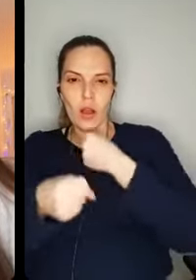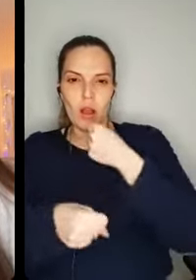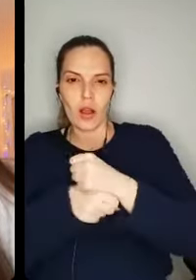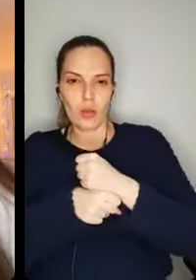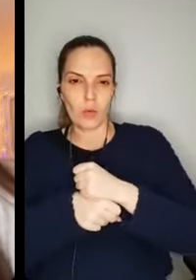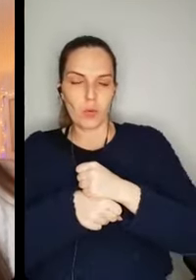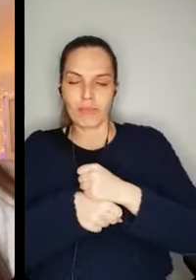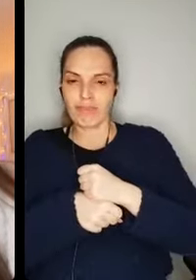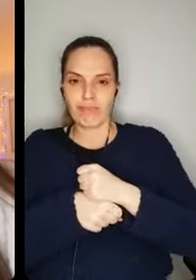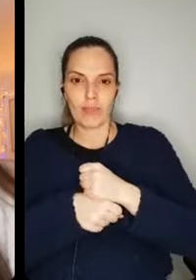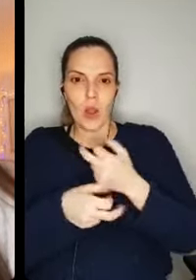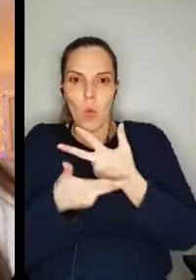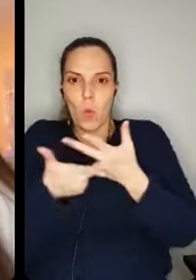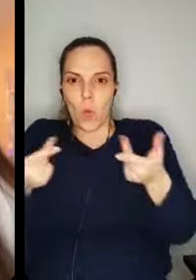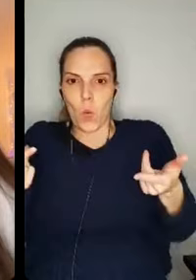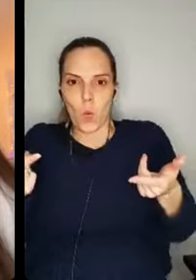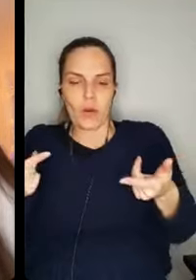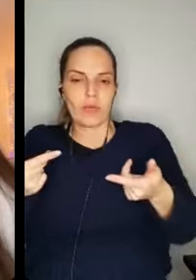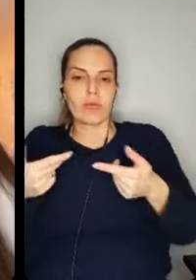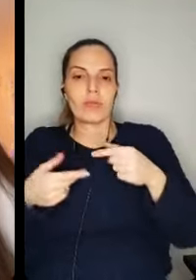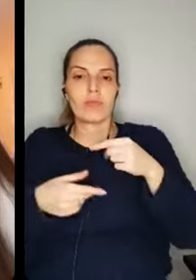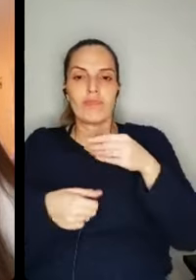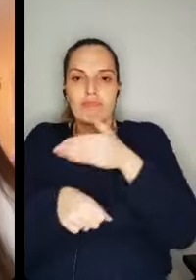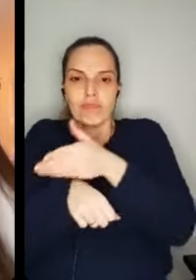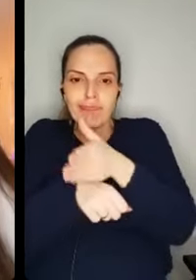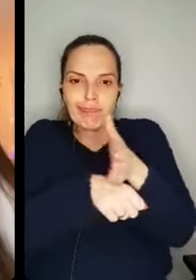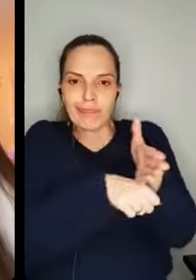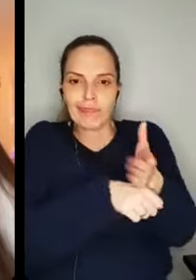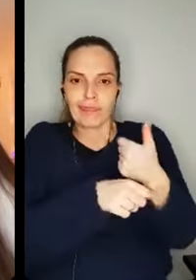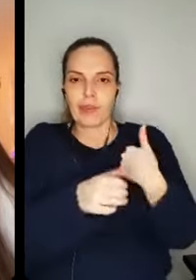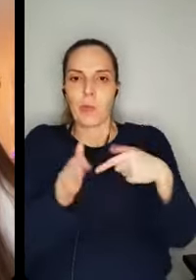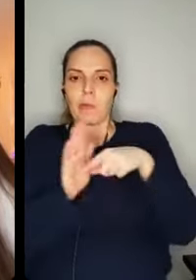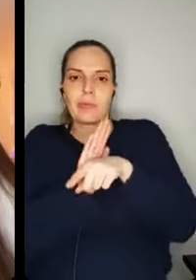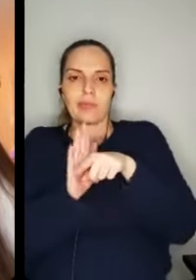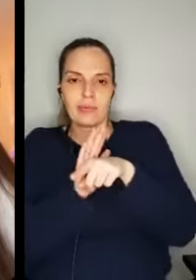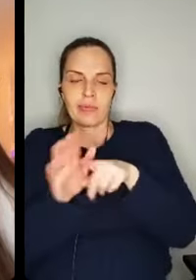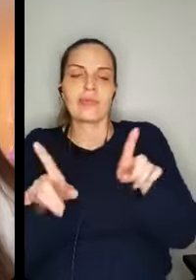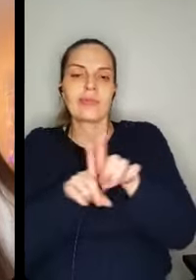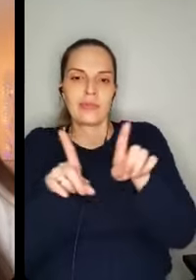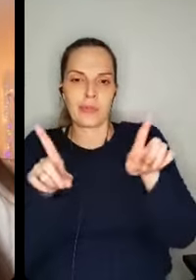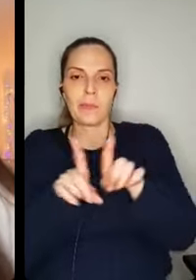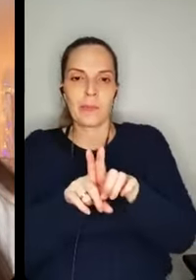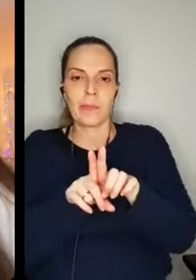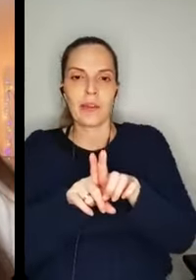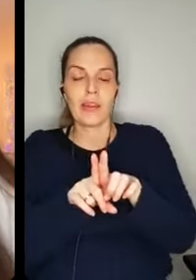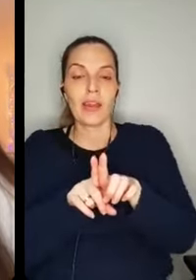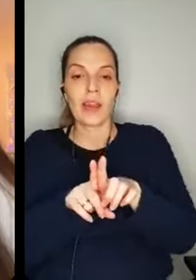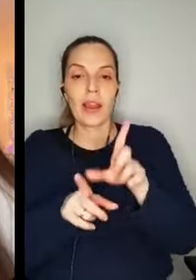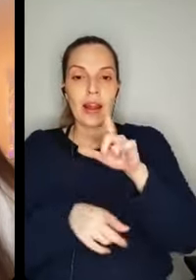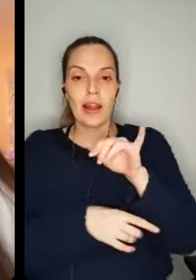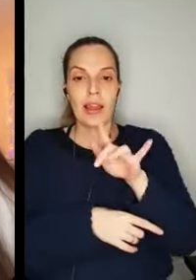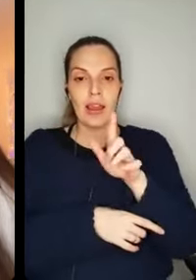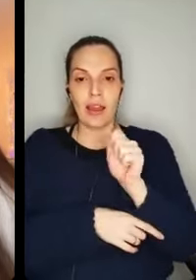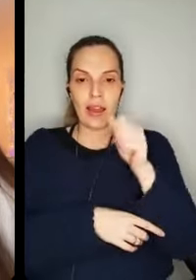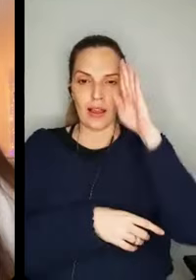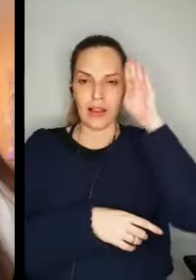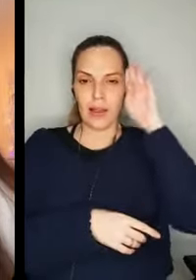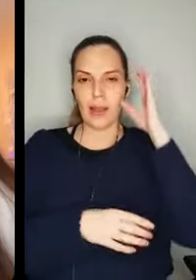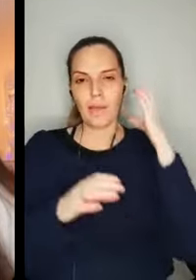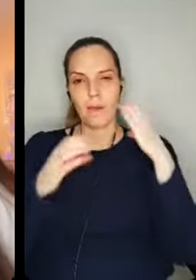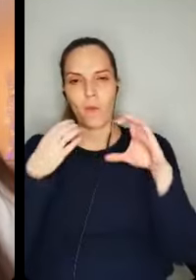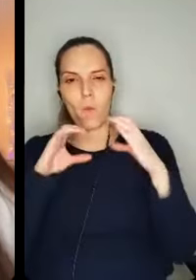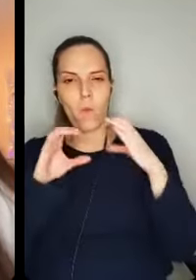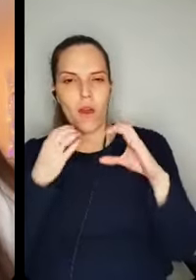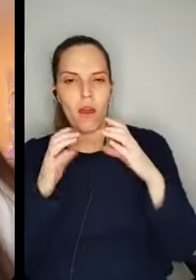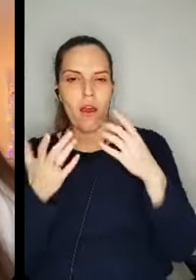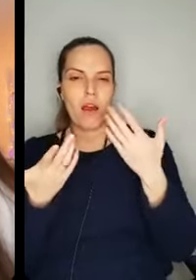assim. É, daí eu fiz pesquisa também, liga acadêmica, o coral,